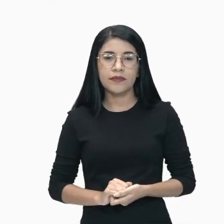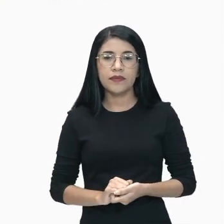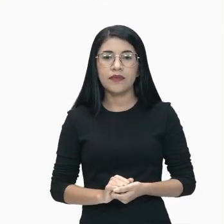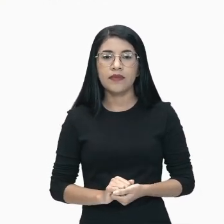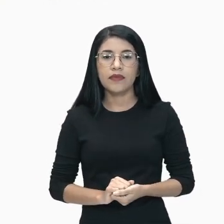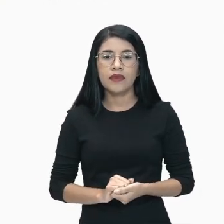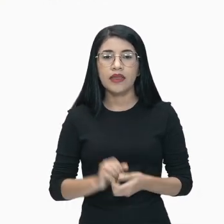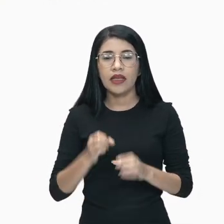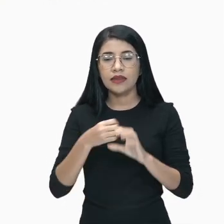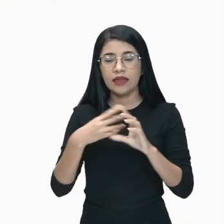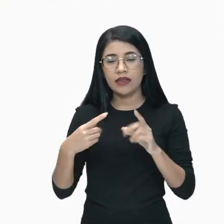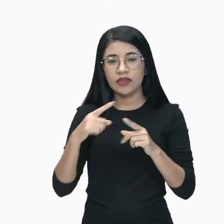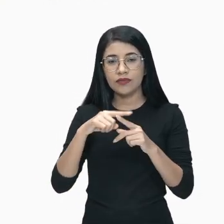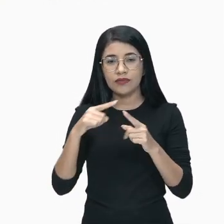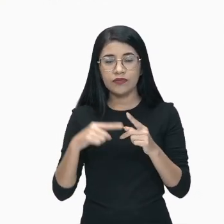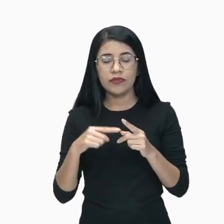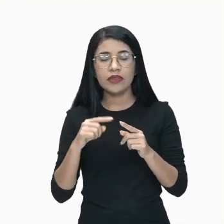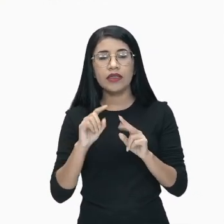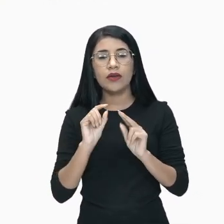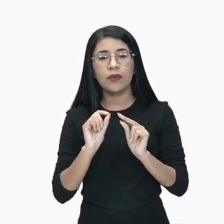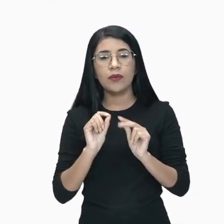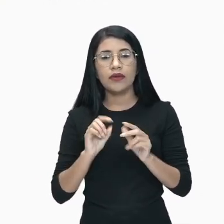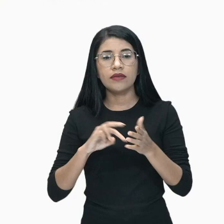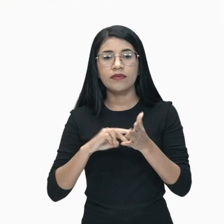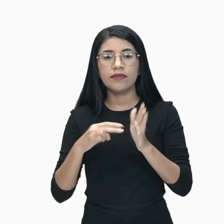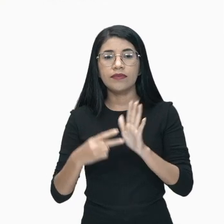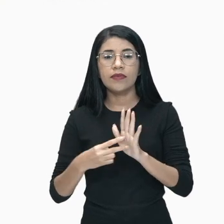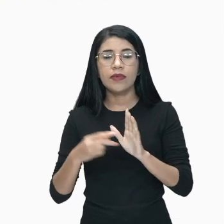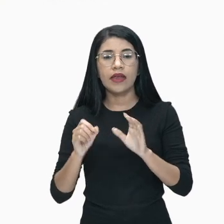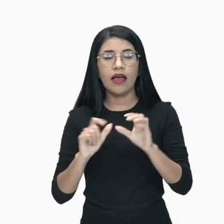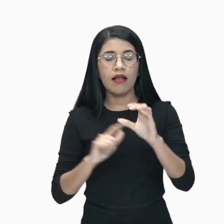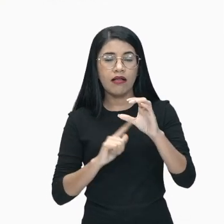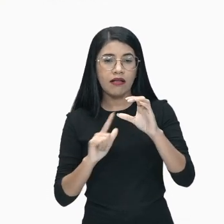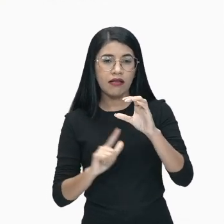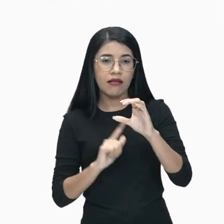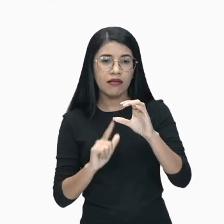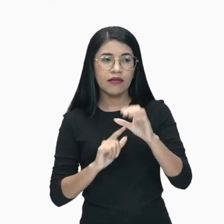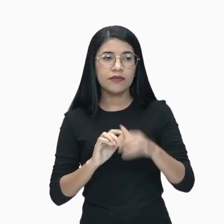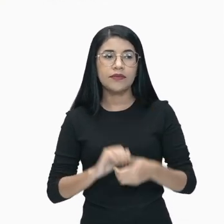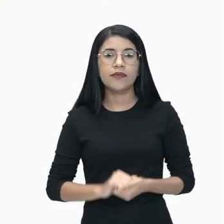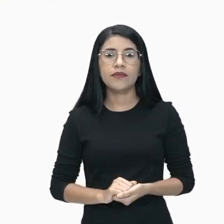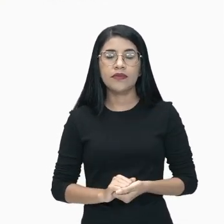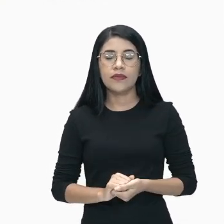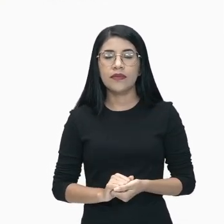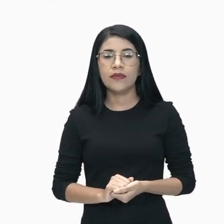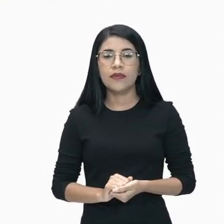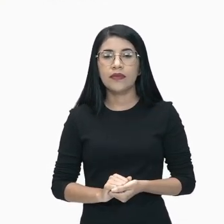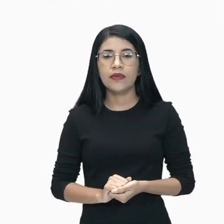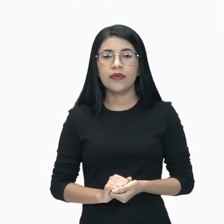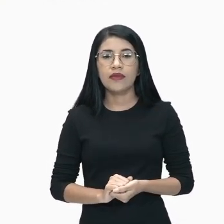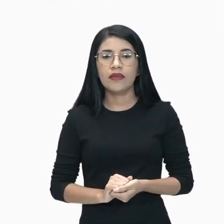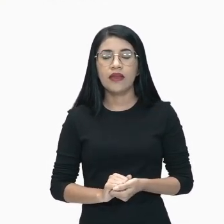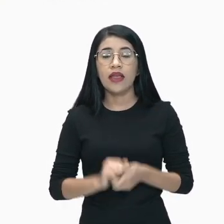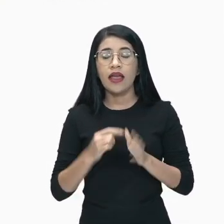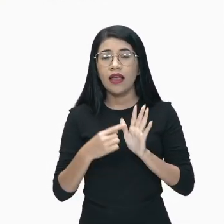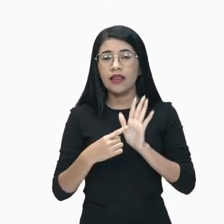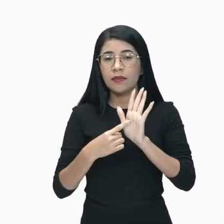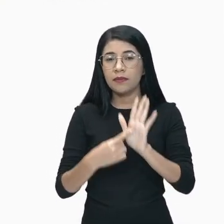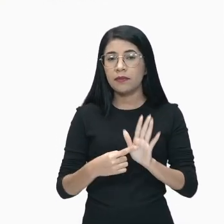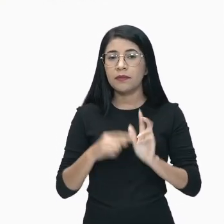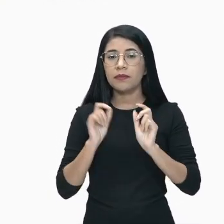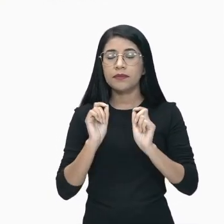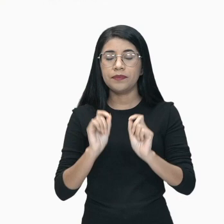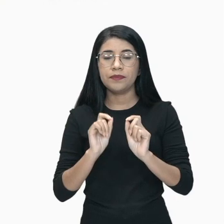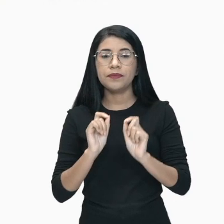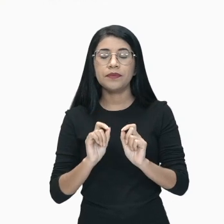bom? O que é a lei de Coulomb? Essa lei de Coulomb, ela enuncia